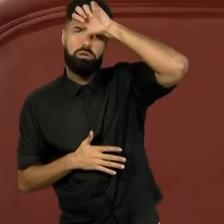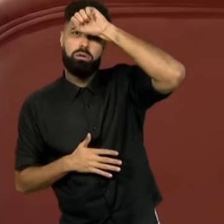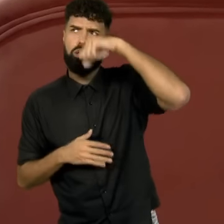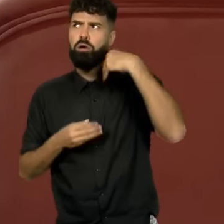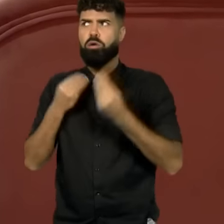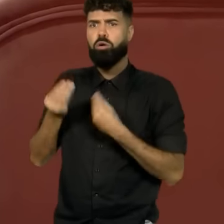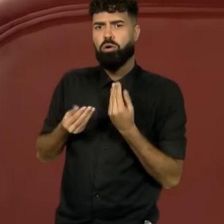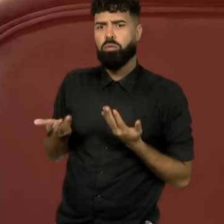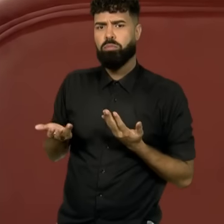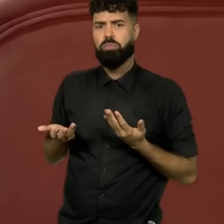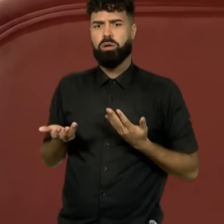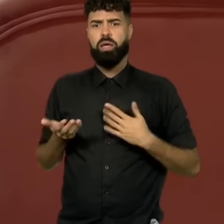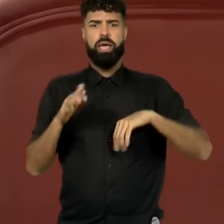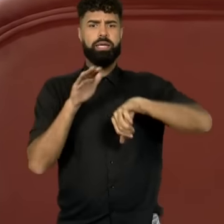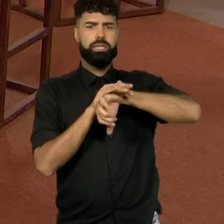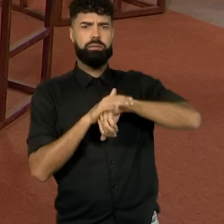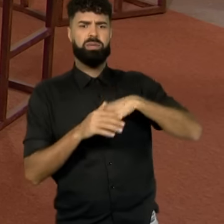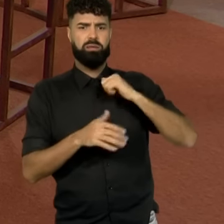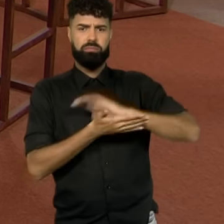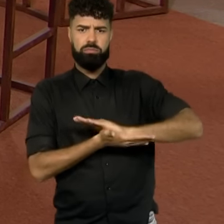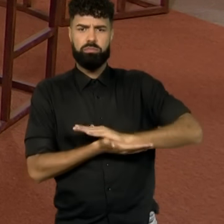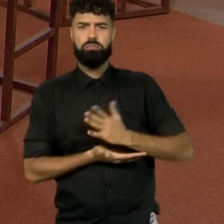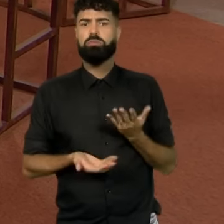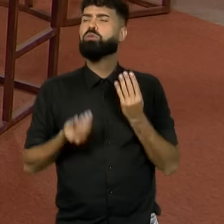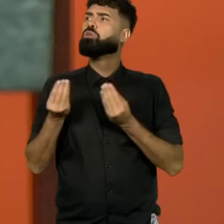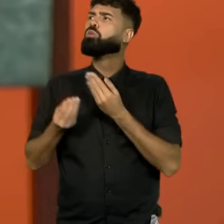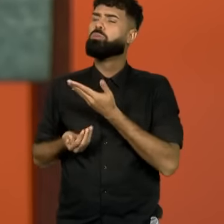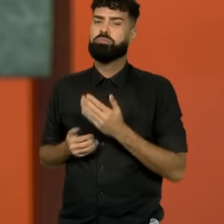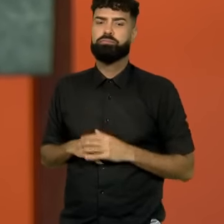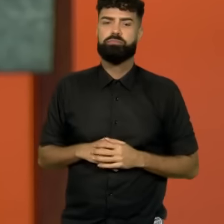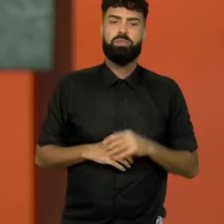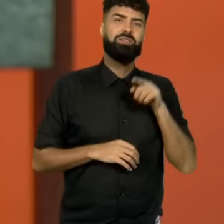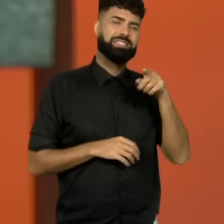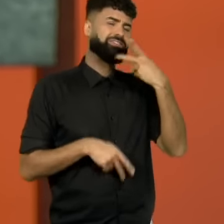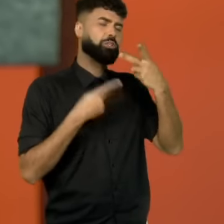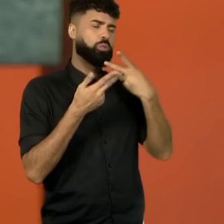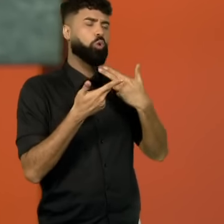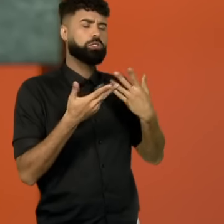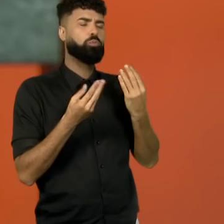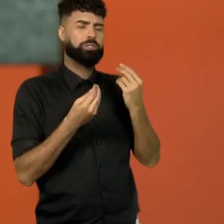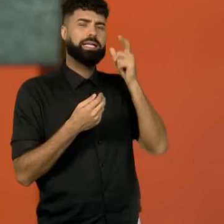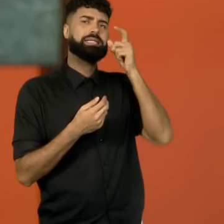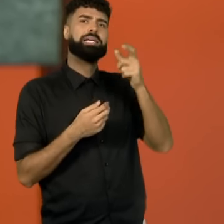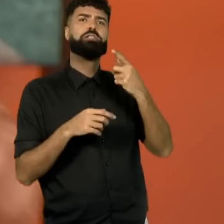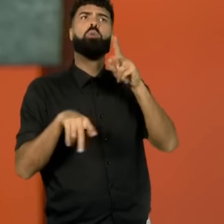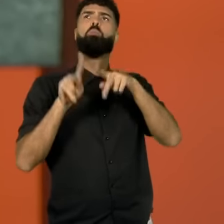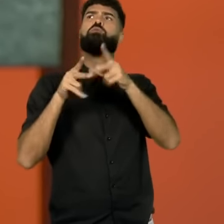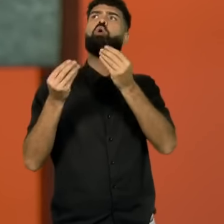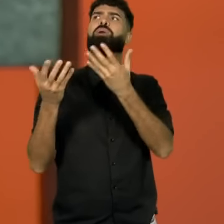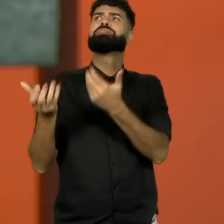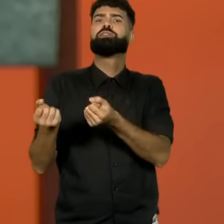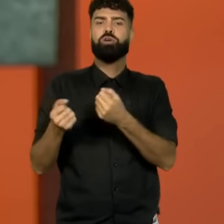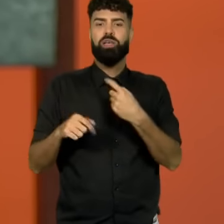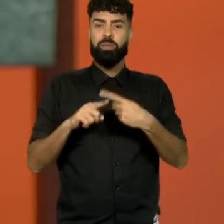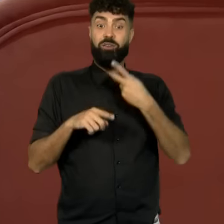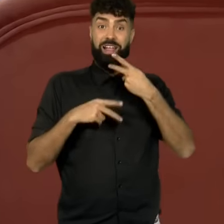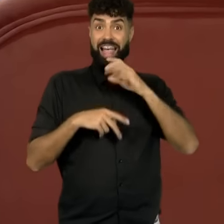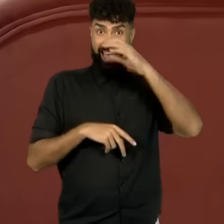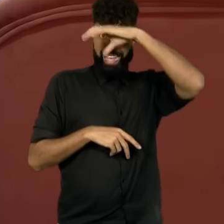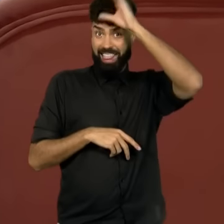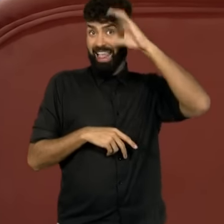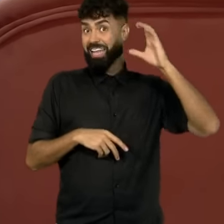essa intolerância religiosa. Isso que você está destacando é uma coisa extremamente interessante, né? E quando eu falo que da atemporalidade do legado da